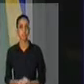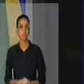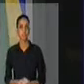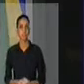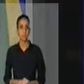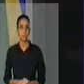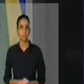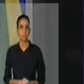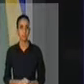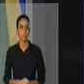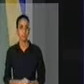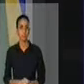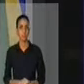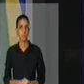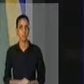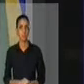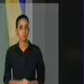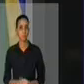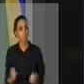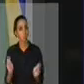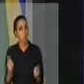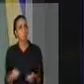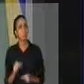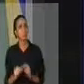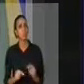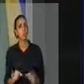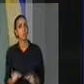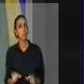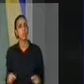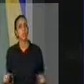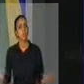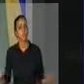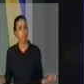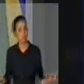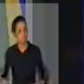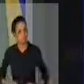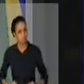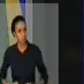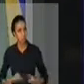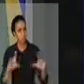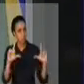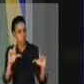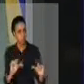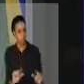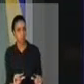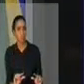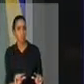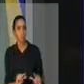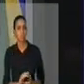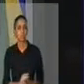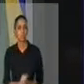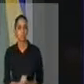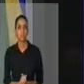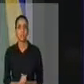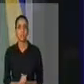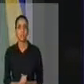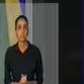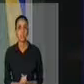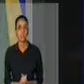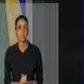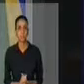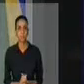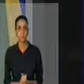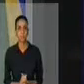possamos realmente minorar o sofrimento dessas pessoas. E, senhor ministro Ricardo Barros, com certeza, Vossa